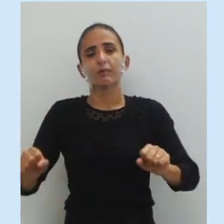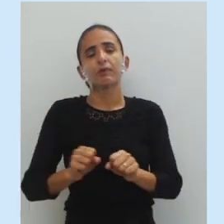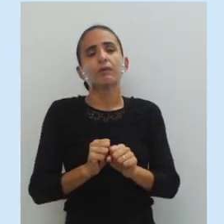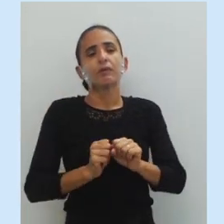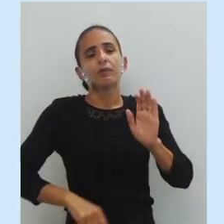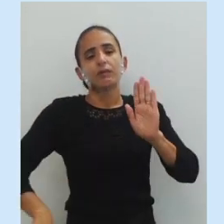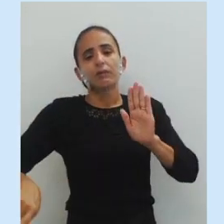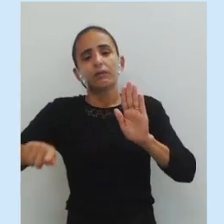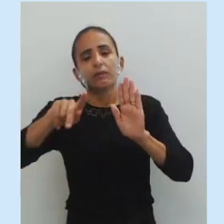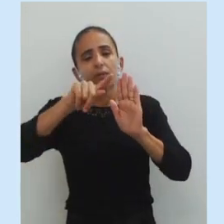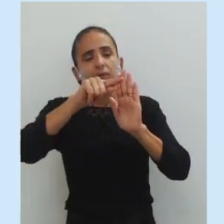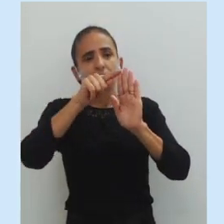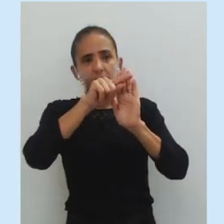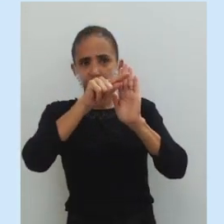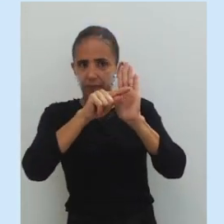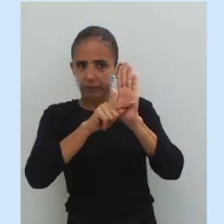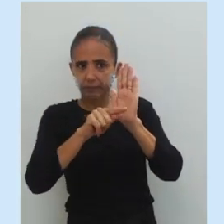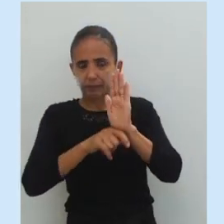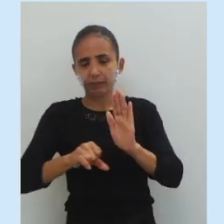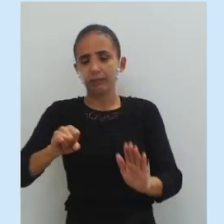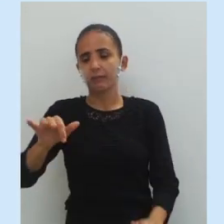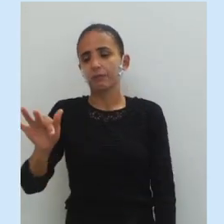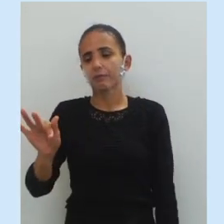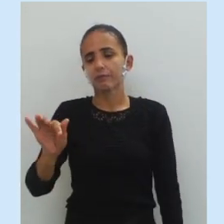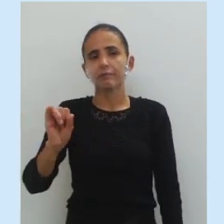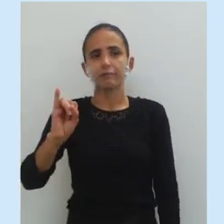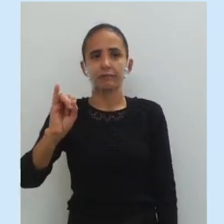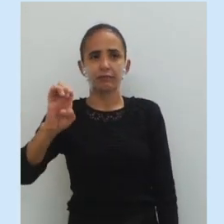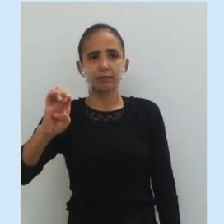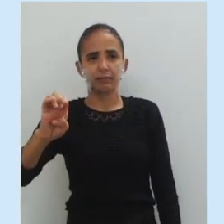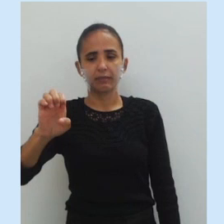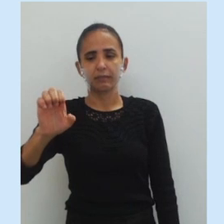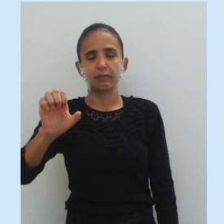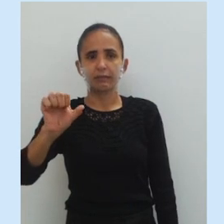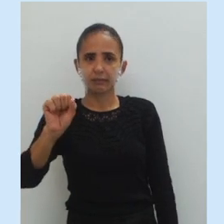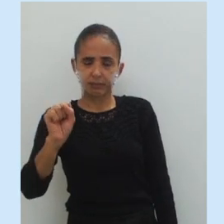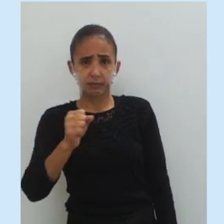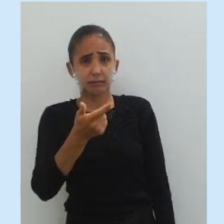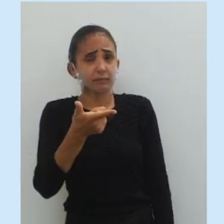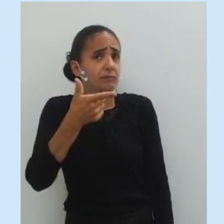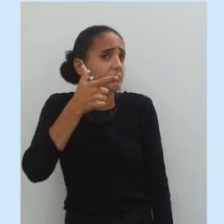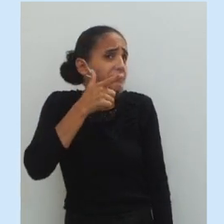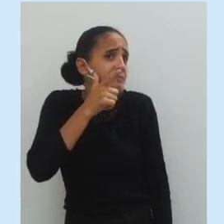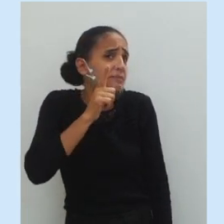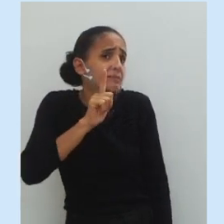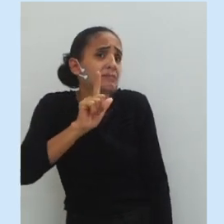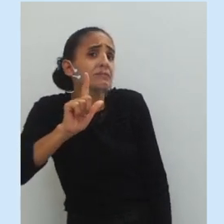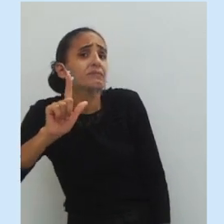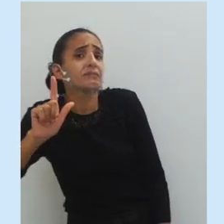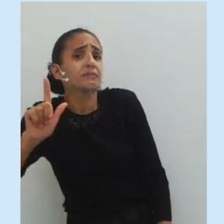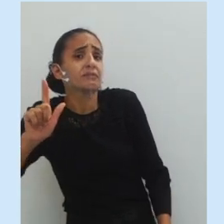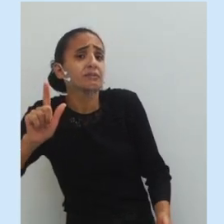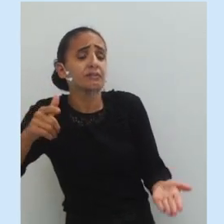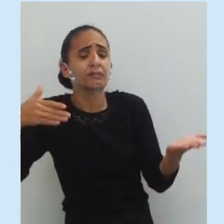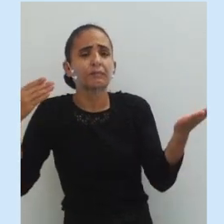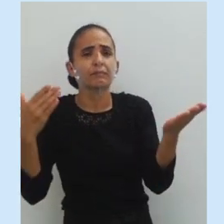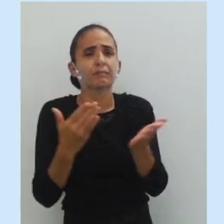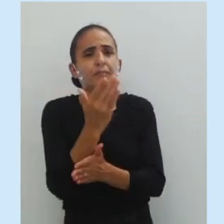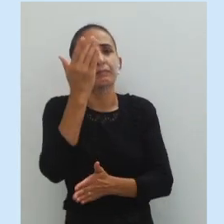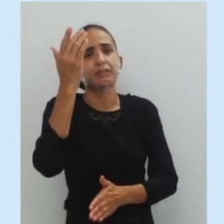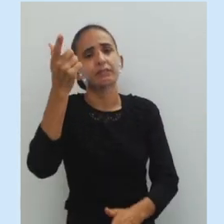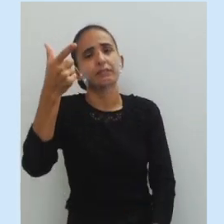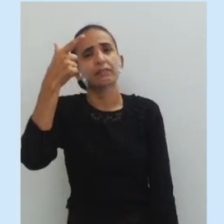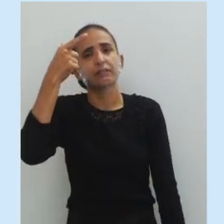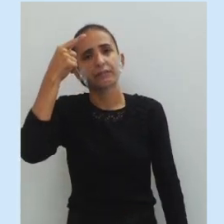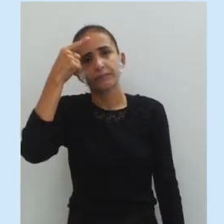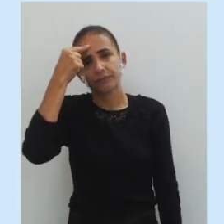FIES. Olha, tu tá ali terminando teu 3º ano, não conseguiu entrar em uma universidade